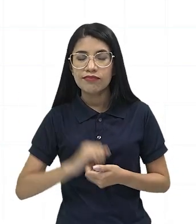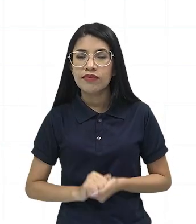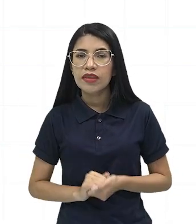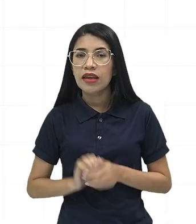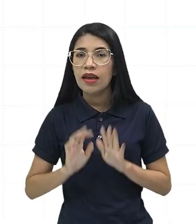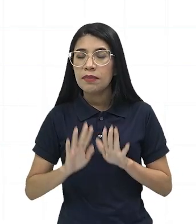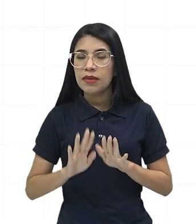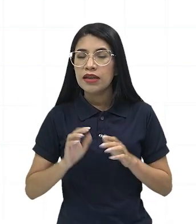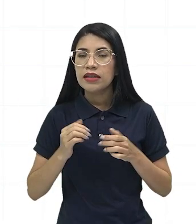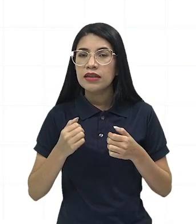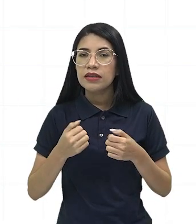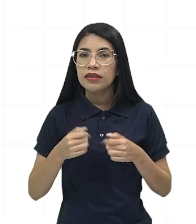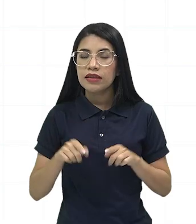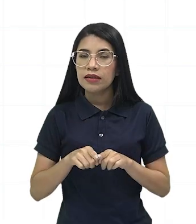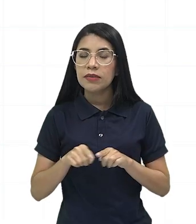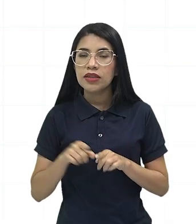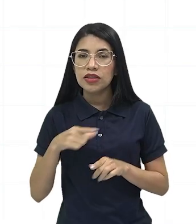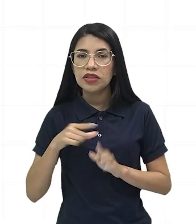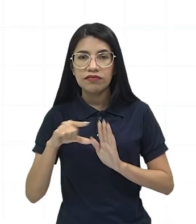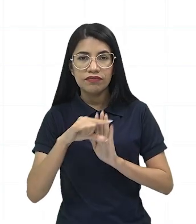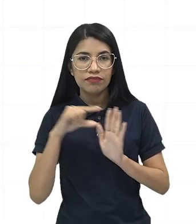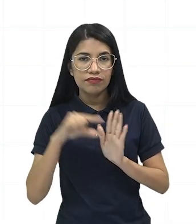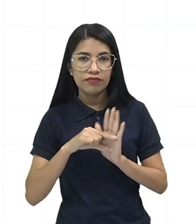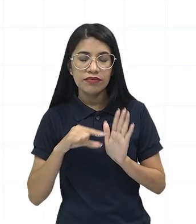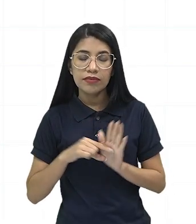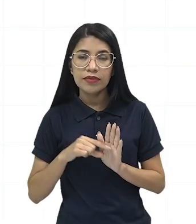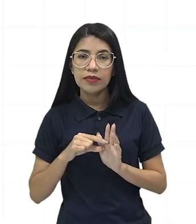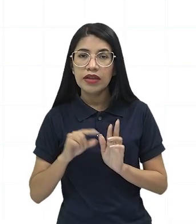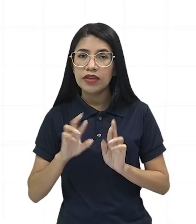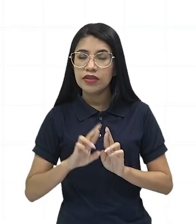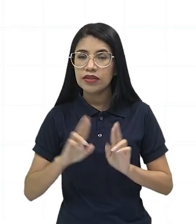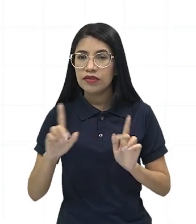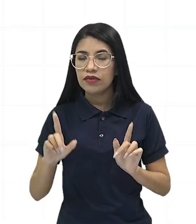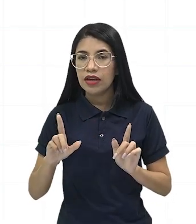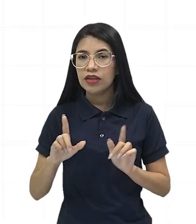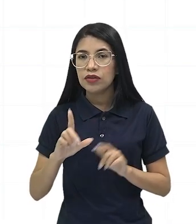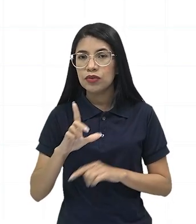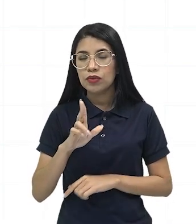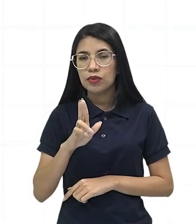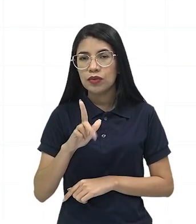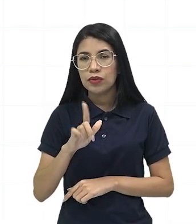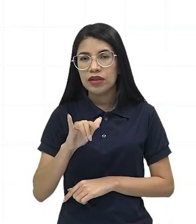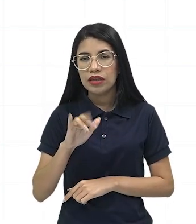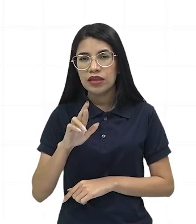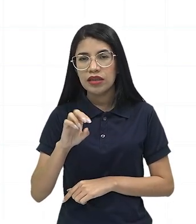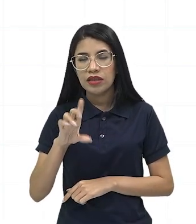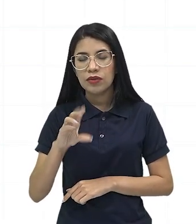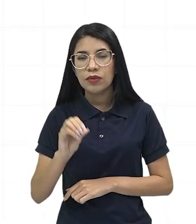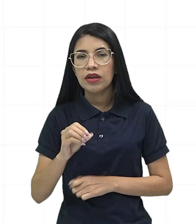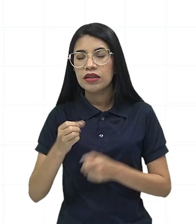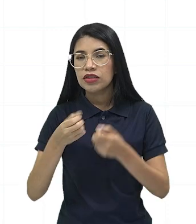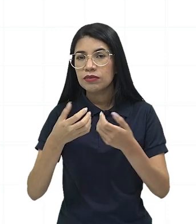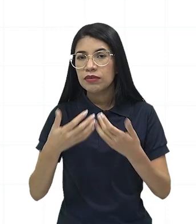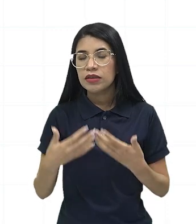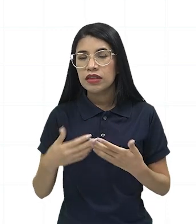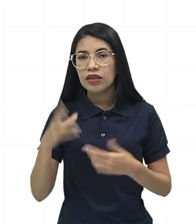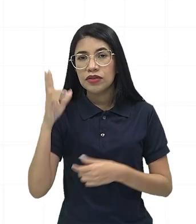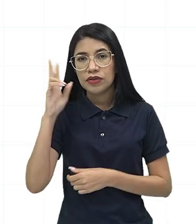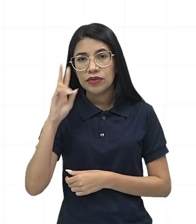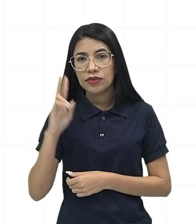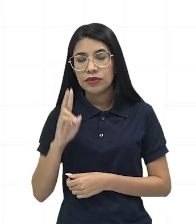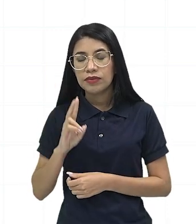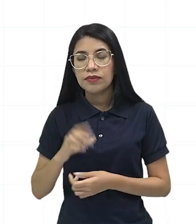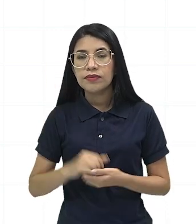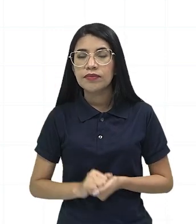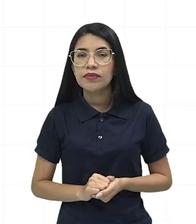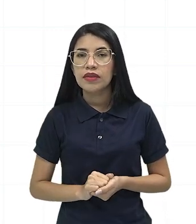não se enganem, também era feito em versos, mas ao contrário do gênero lírico, aqui nós temos versos que contam histórias, geralmente